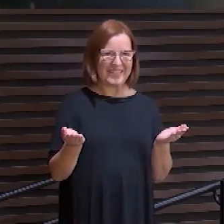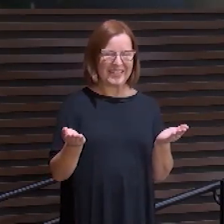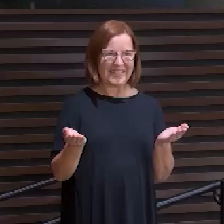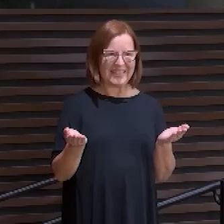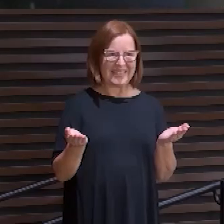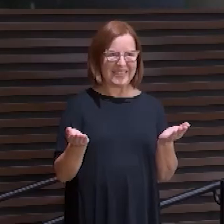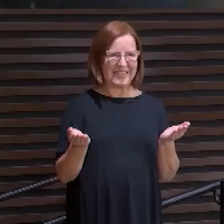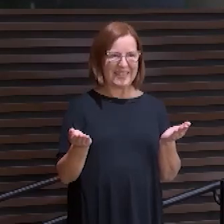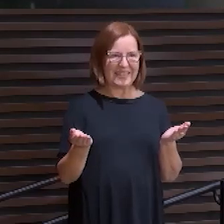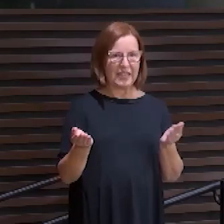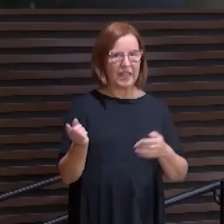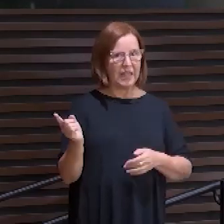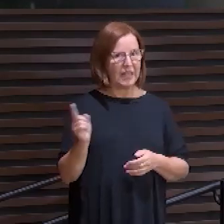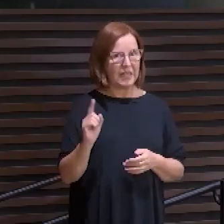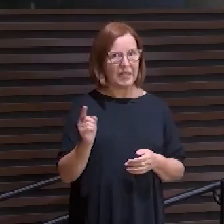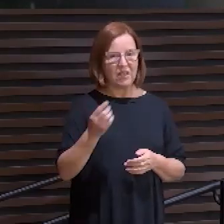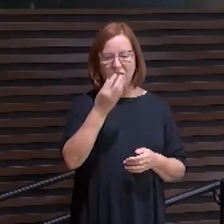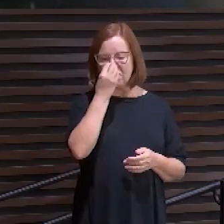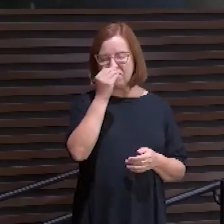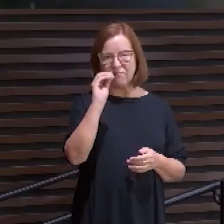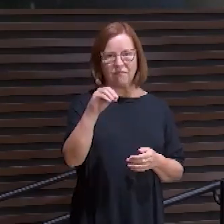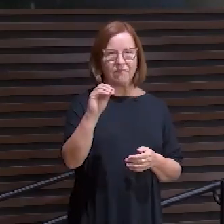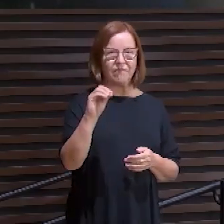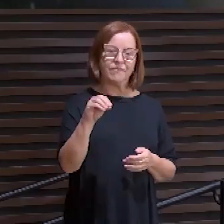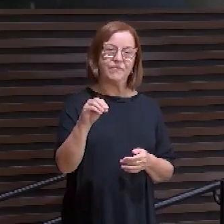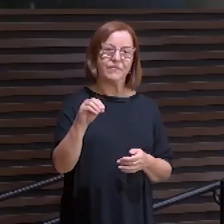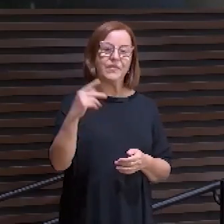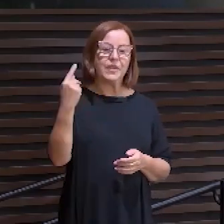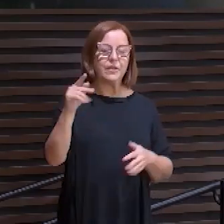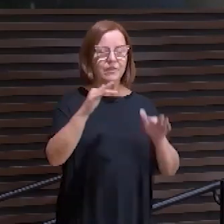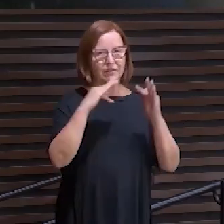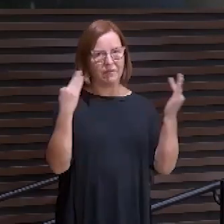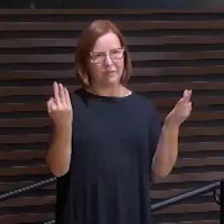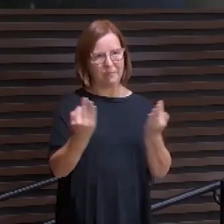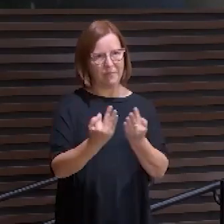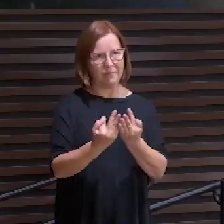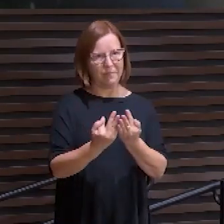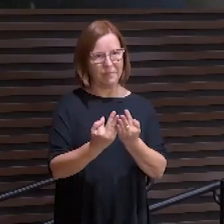Não negligencie a sua família.